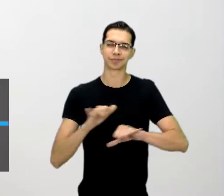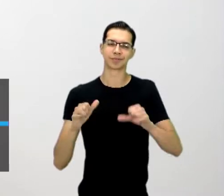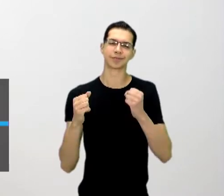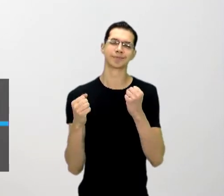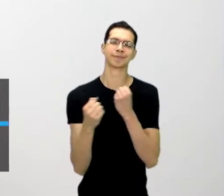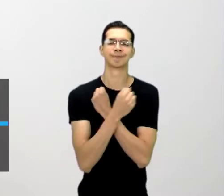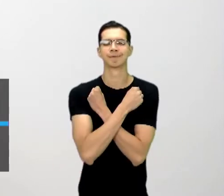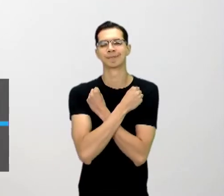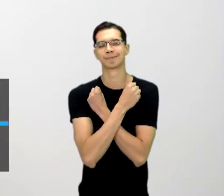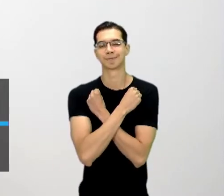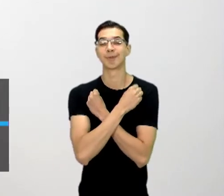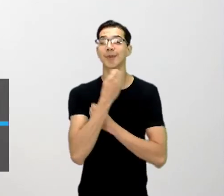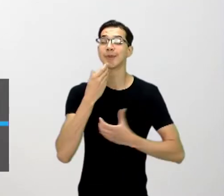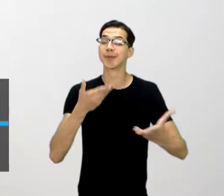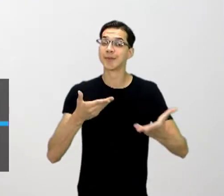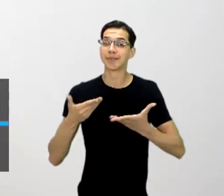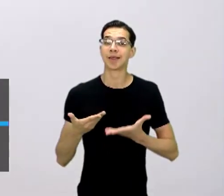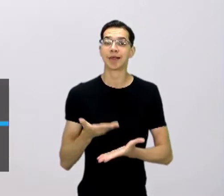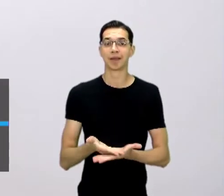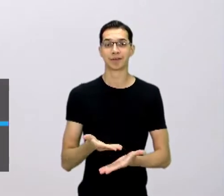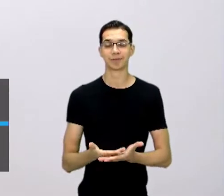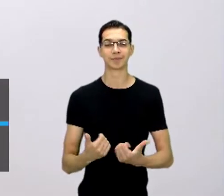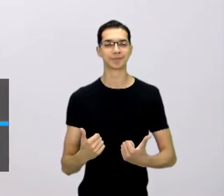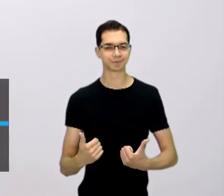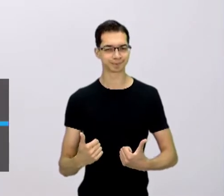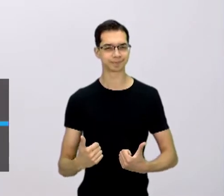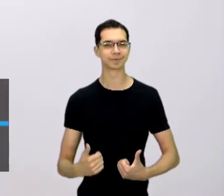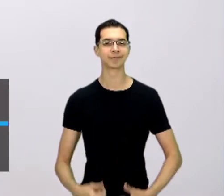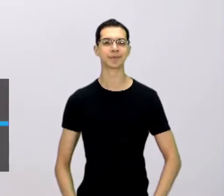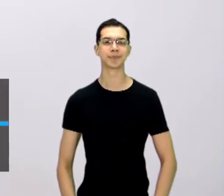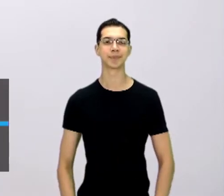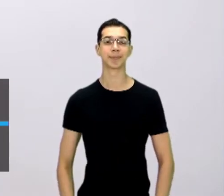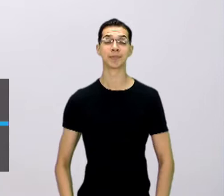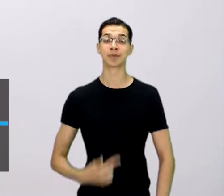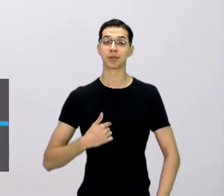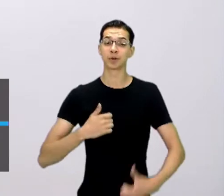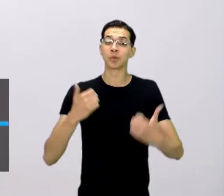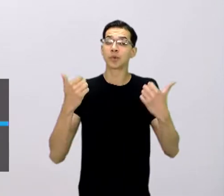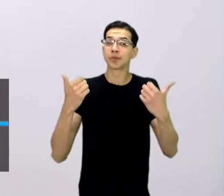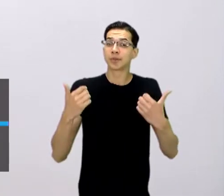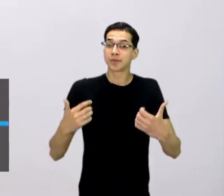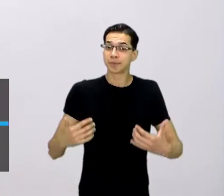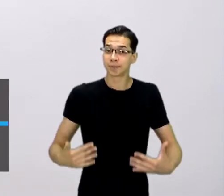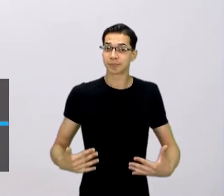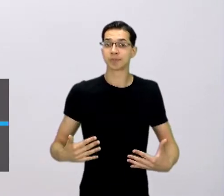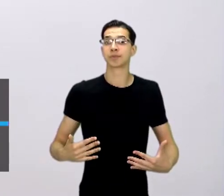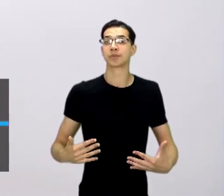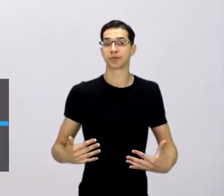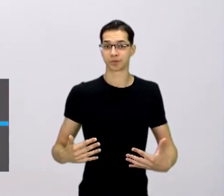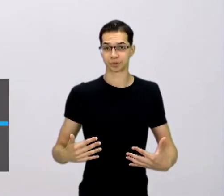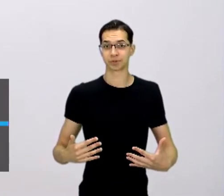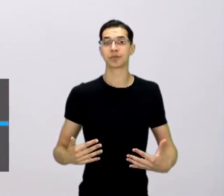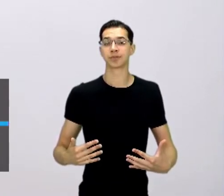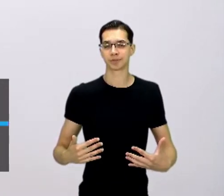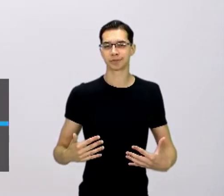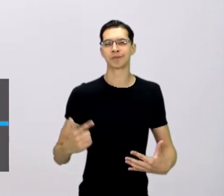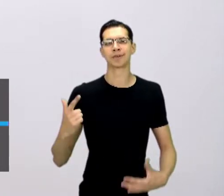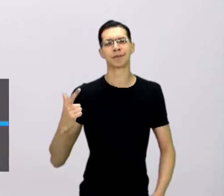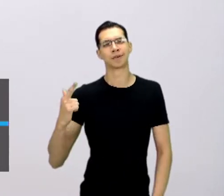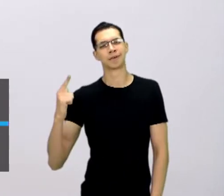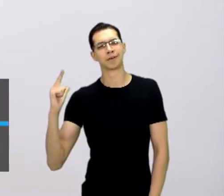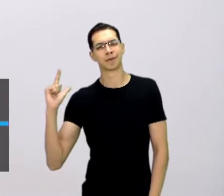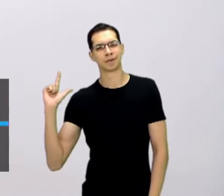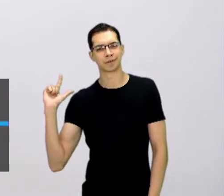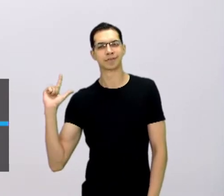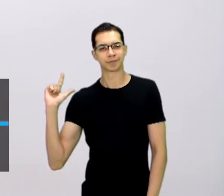muito bem-vindos para a nossa aula. E, né, como havia explicado então anteriormente para vocês, a gente vai falar um pouquinho hoje sobre